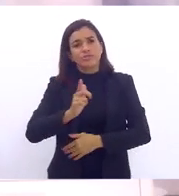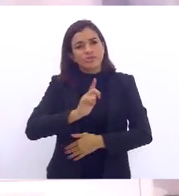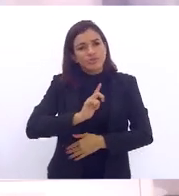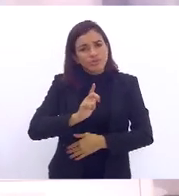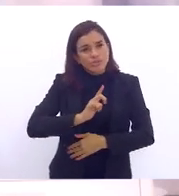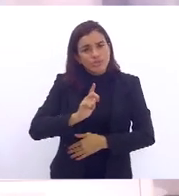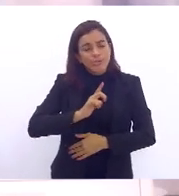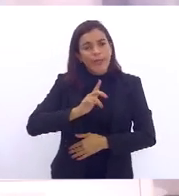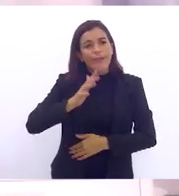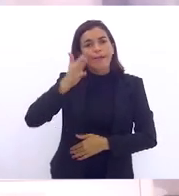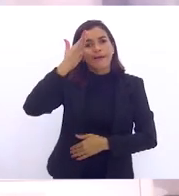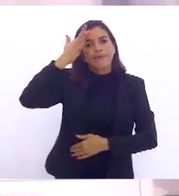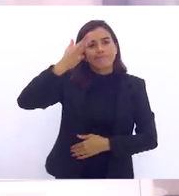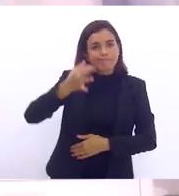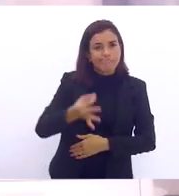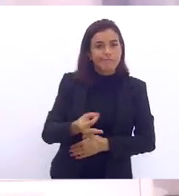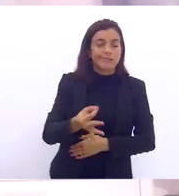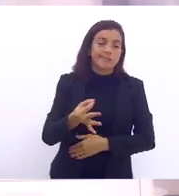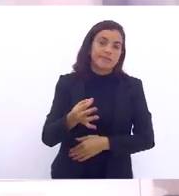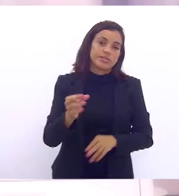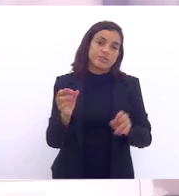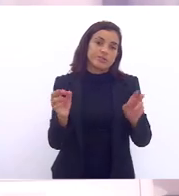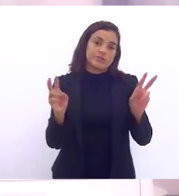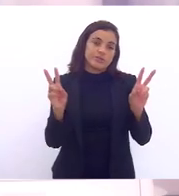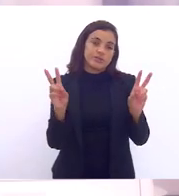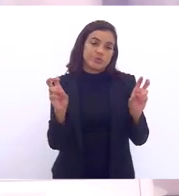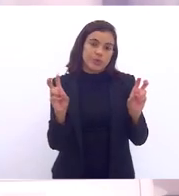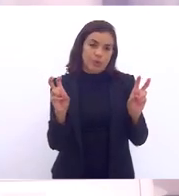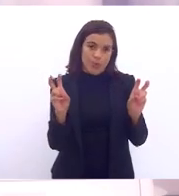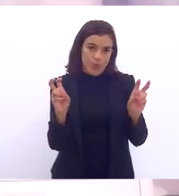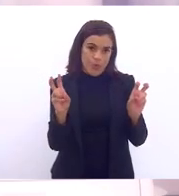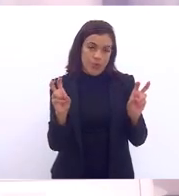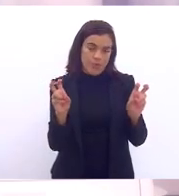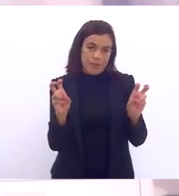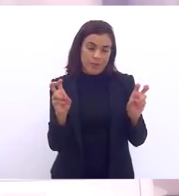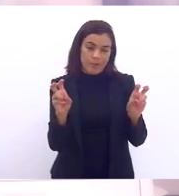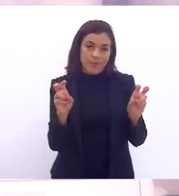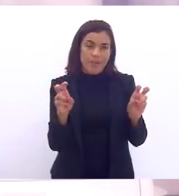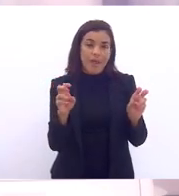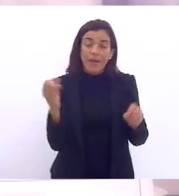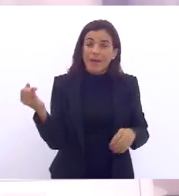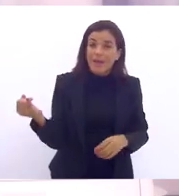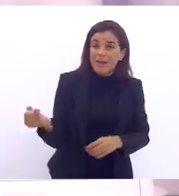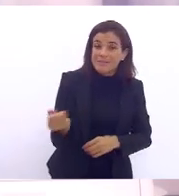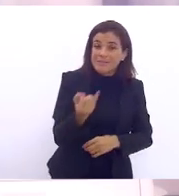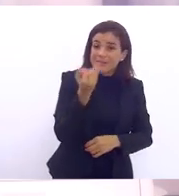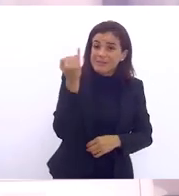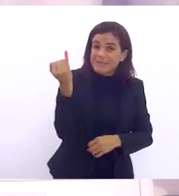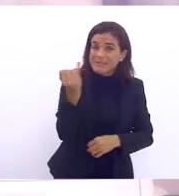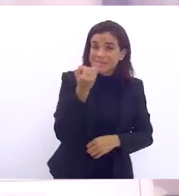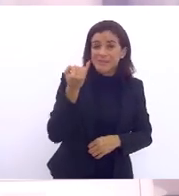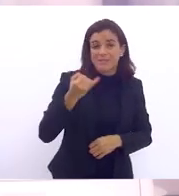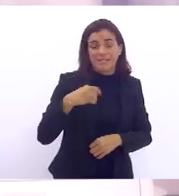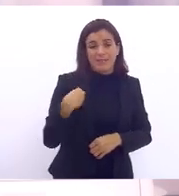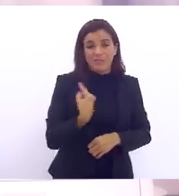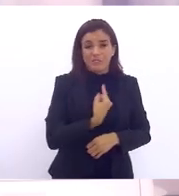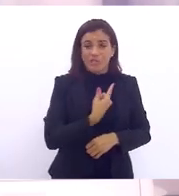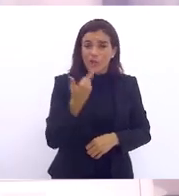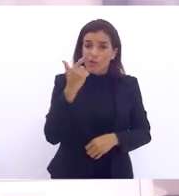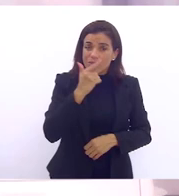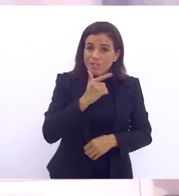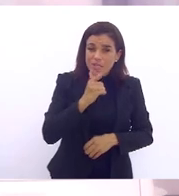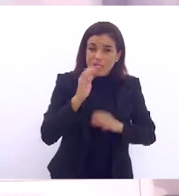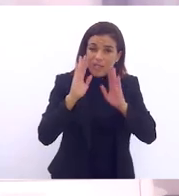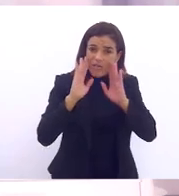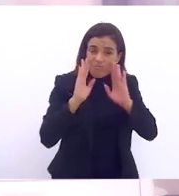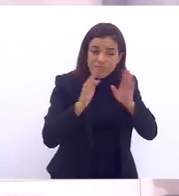certo discernimento inclusive para poder entender a importância que é nós conseguirmos trabalhar aquela população